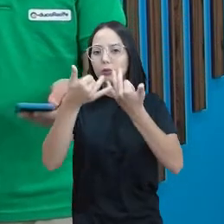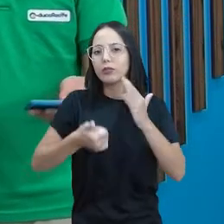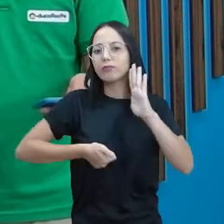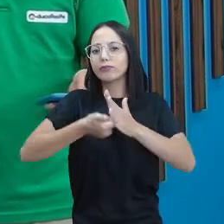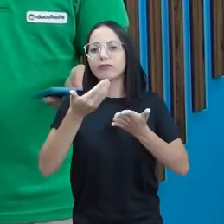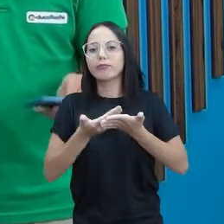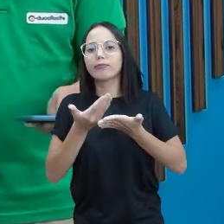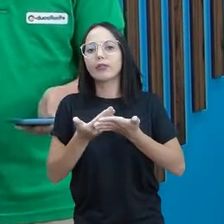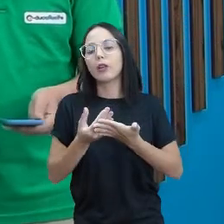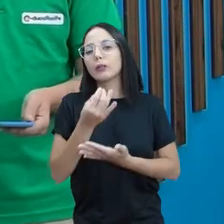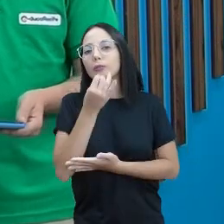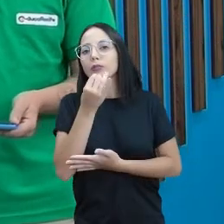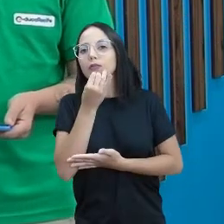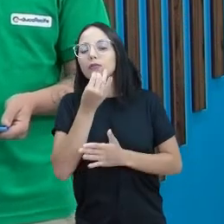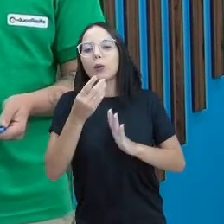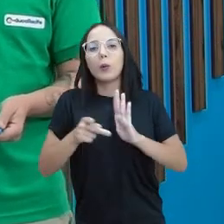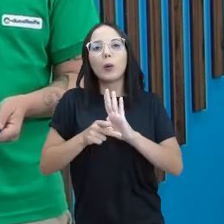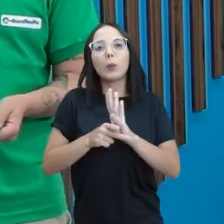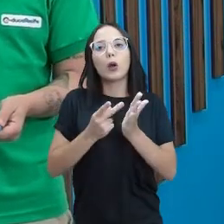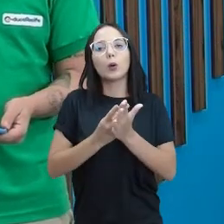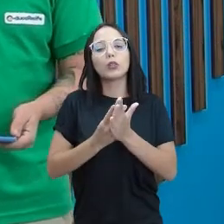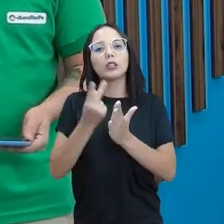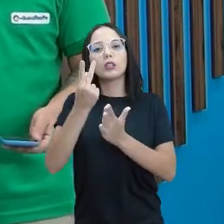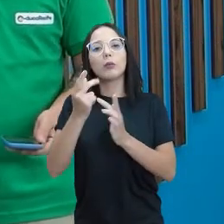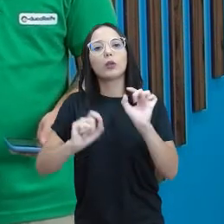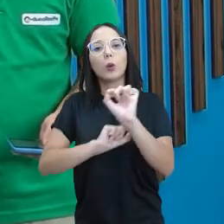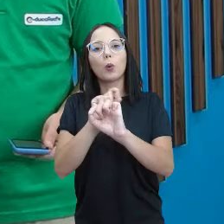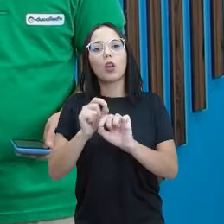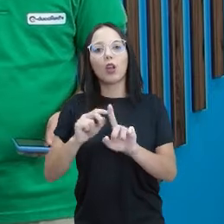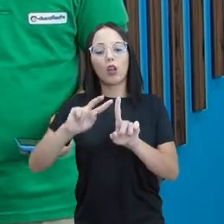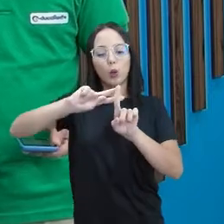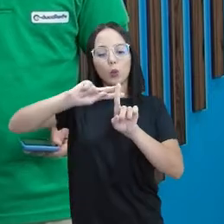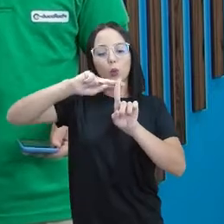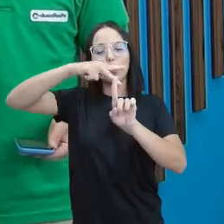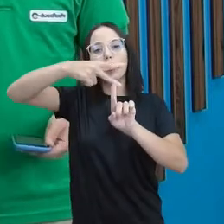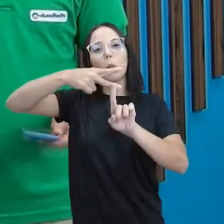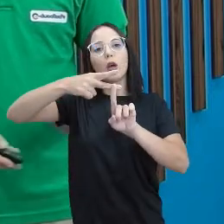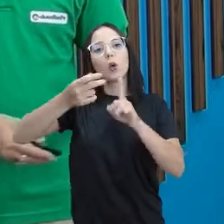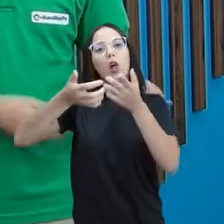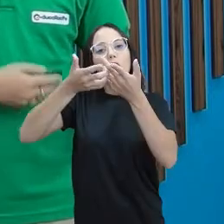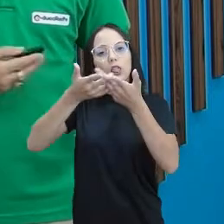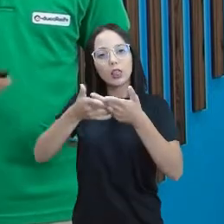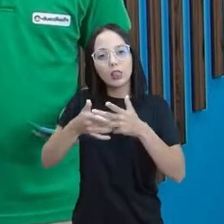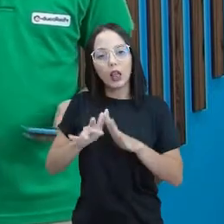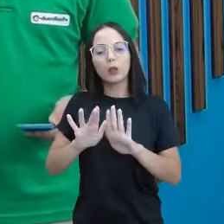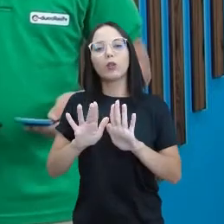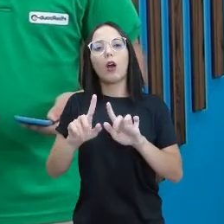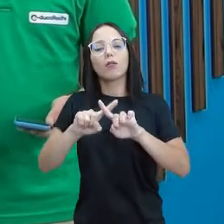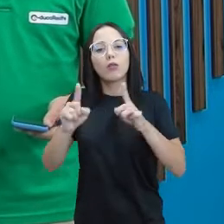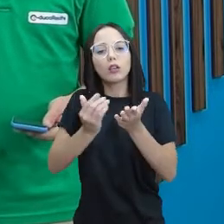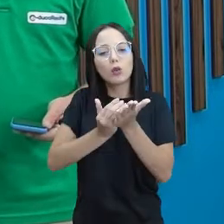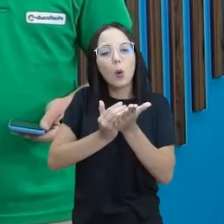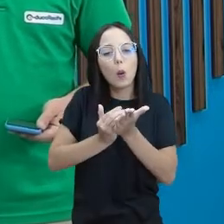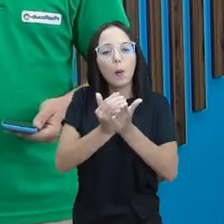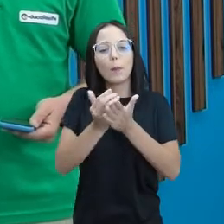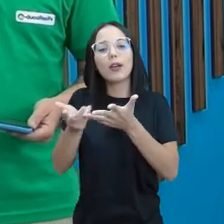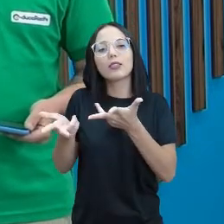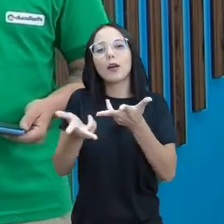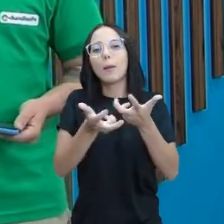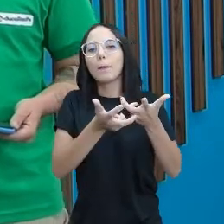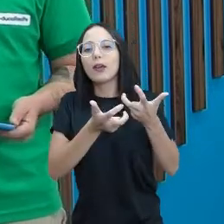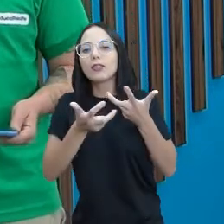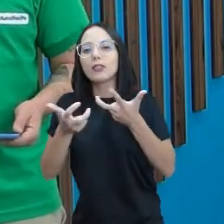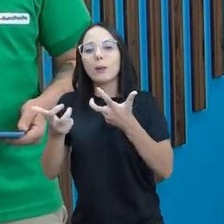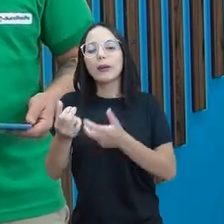que exclusivamente as situações com o expoente natural. Na sequência, você começa a perceber o seguinte, e quando